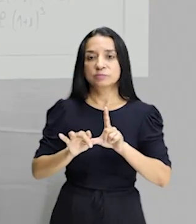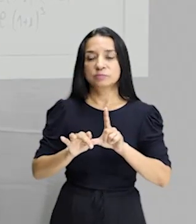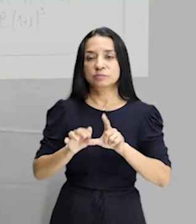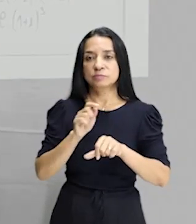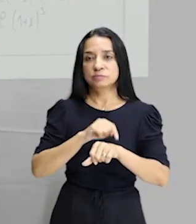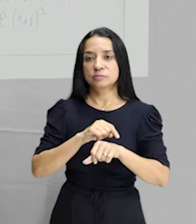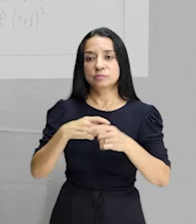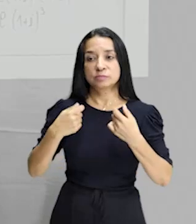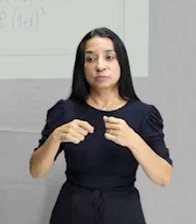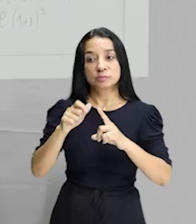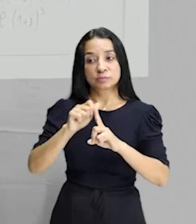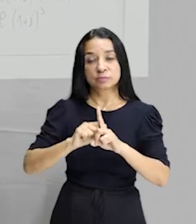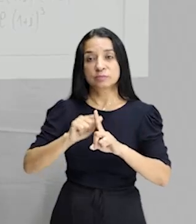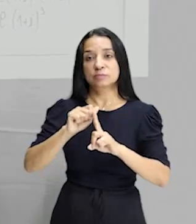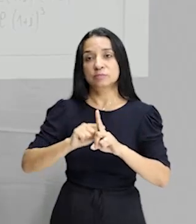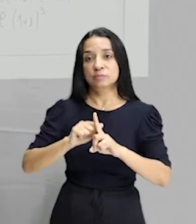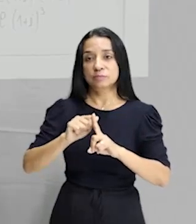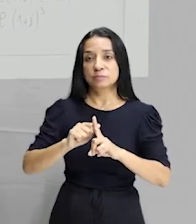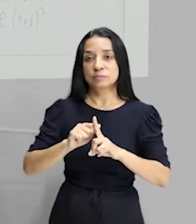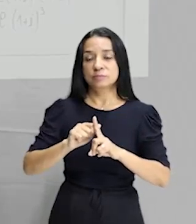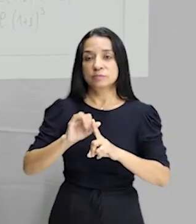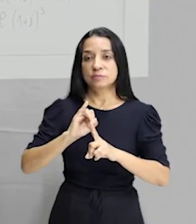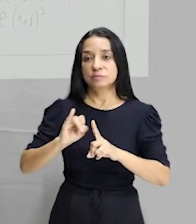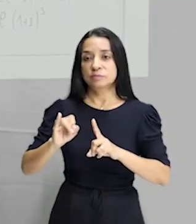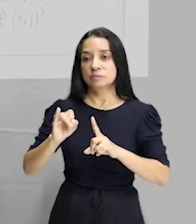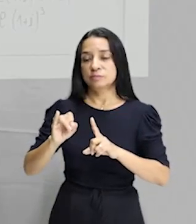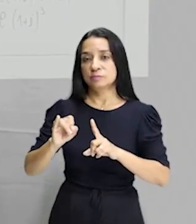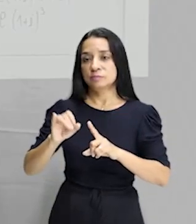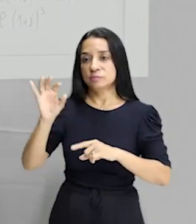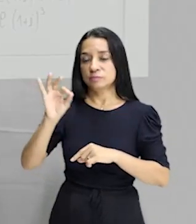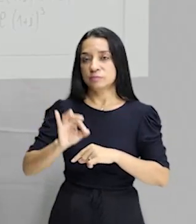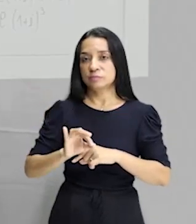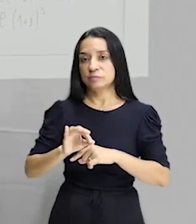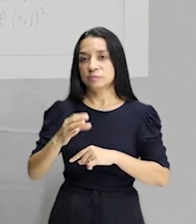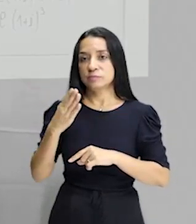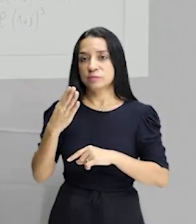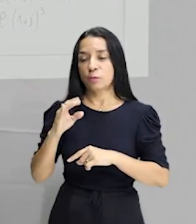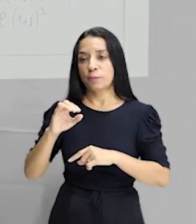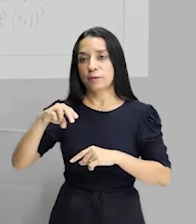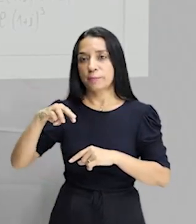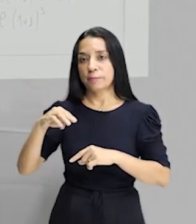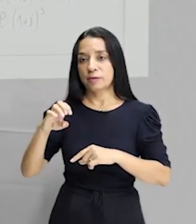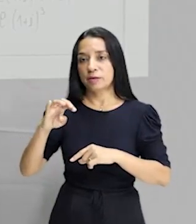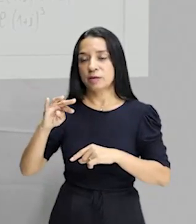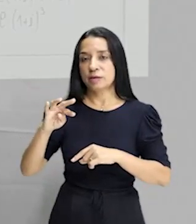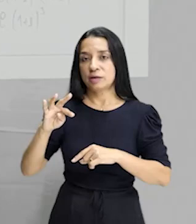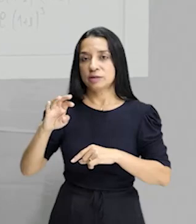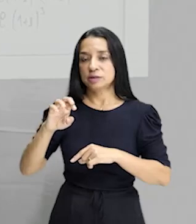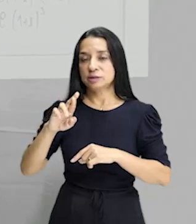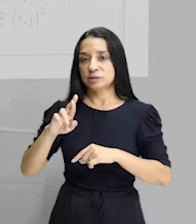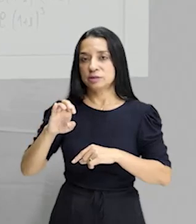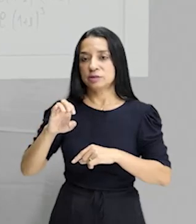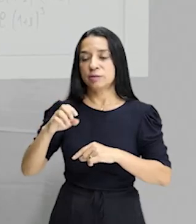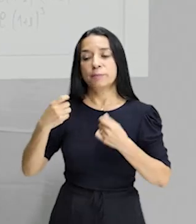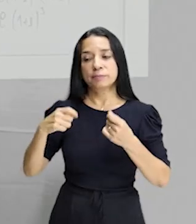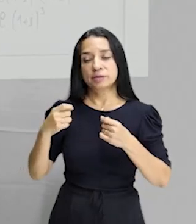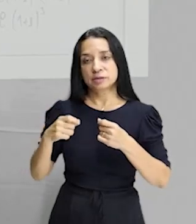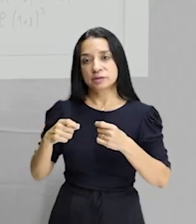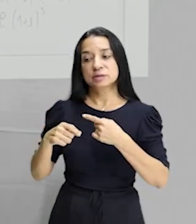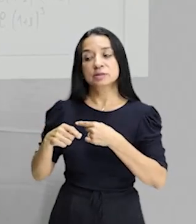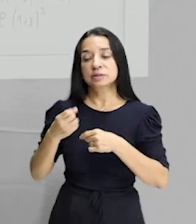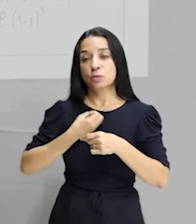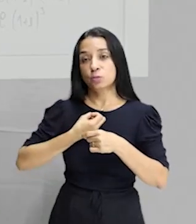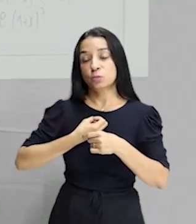tempo tem que estar em meses tá se essa taxa é o bimestre então esse período tem que ser número de períodos tem que ser número de bimestres